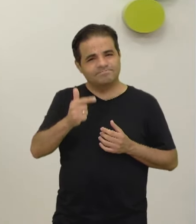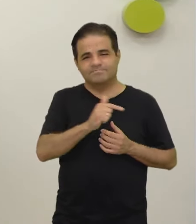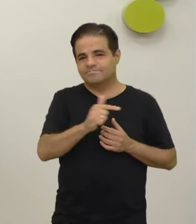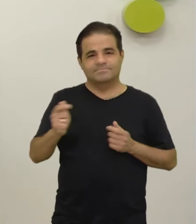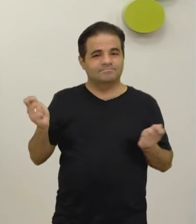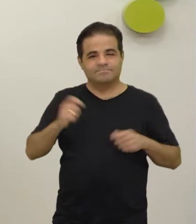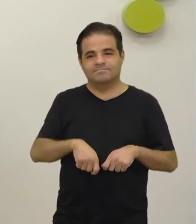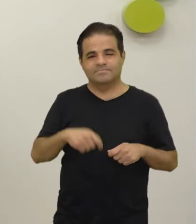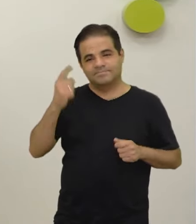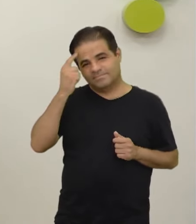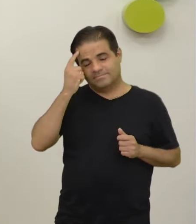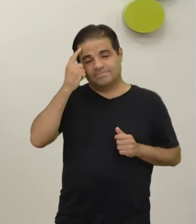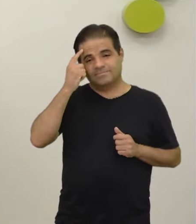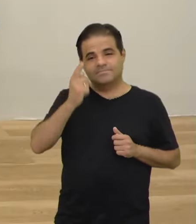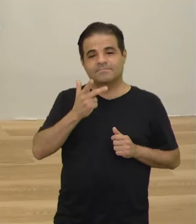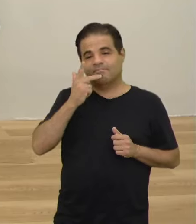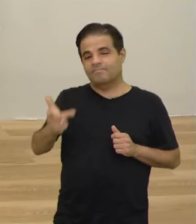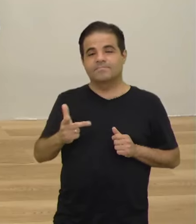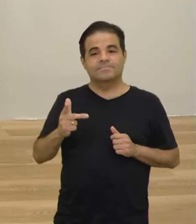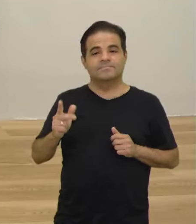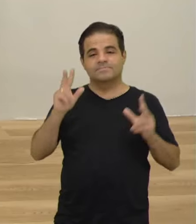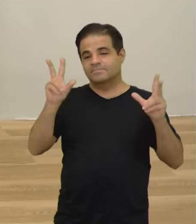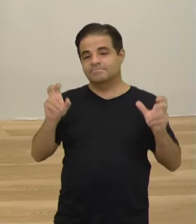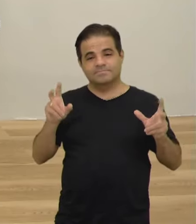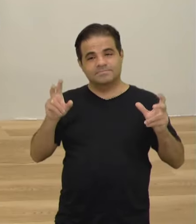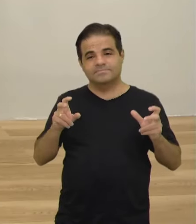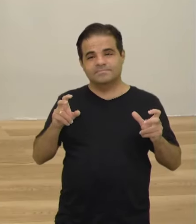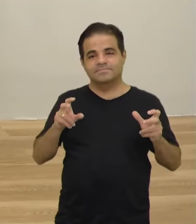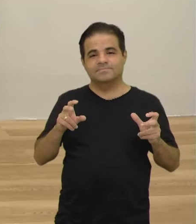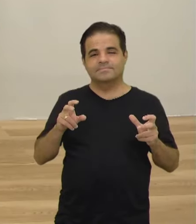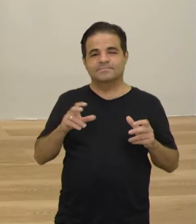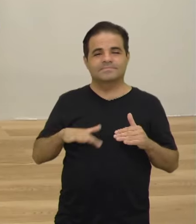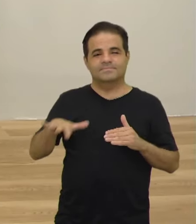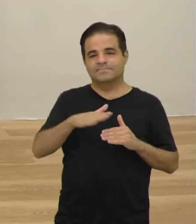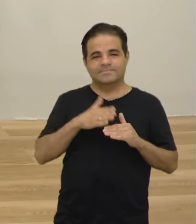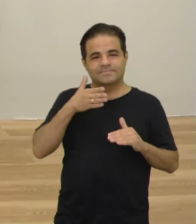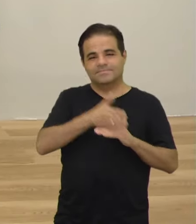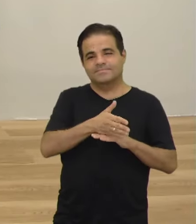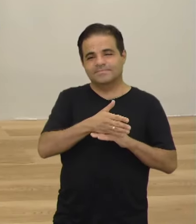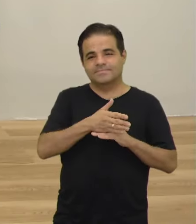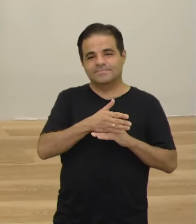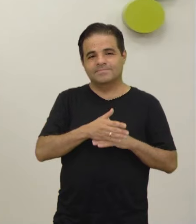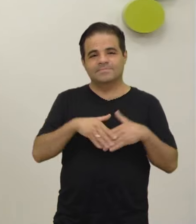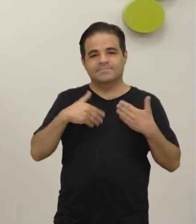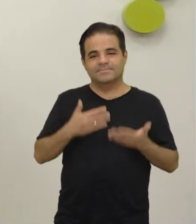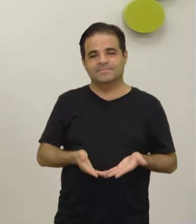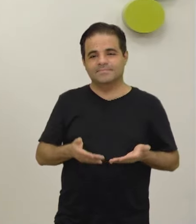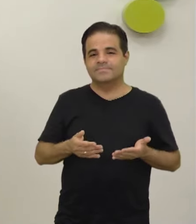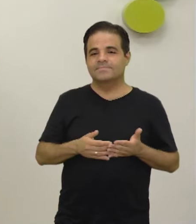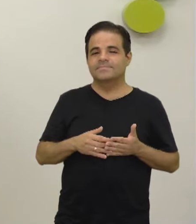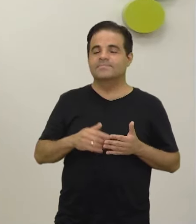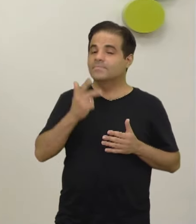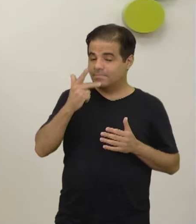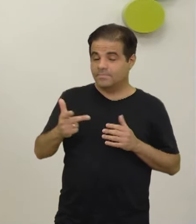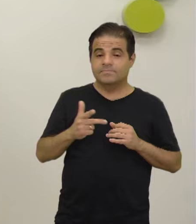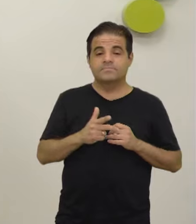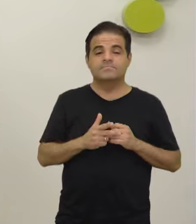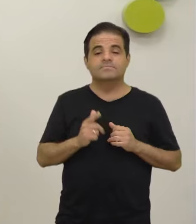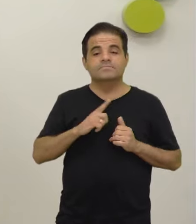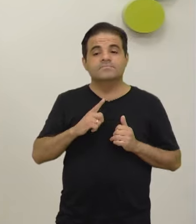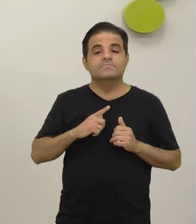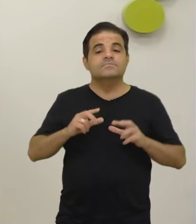dizer, você está falando de um assunto, eu estou já me intrometendo aqui, né? Por favor. Que está na boca do dia, porque